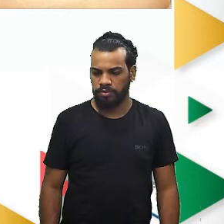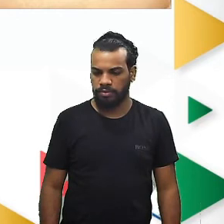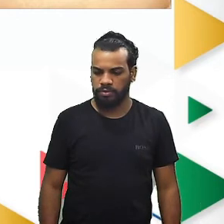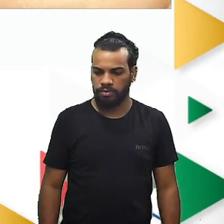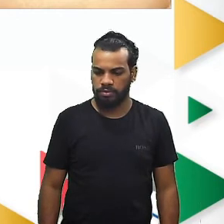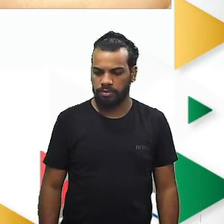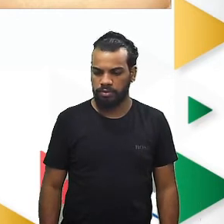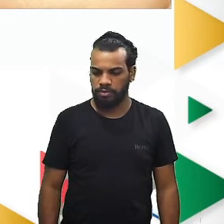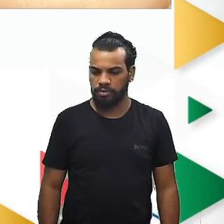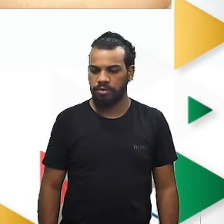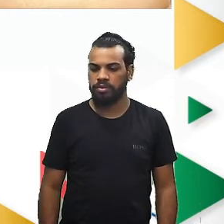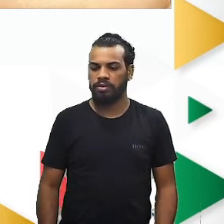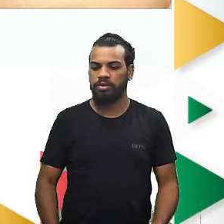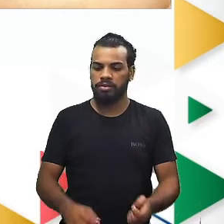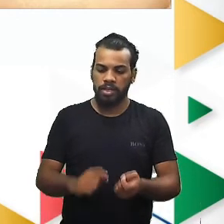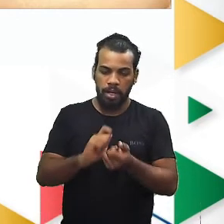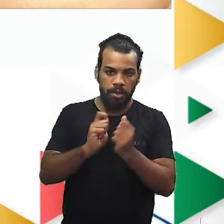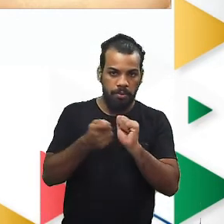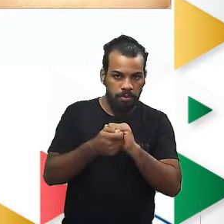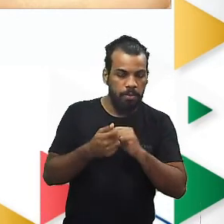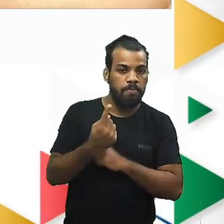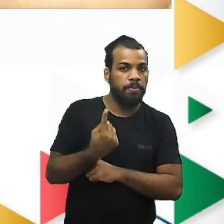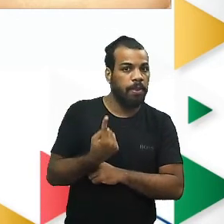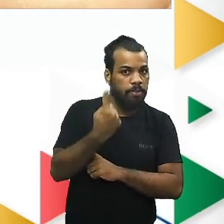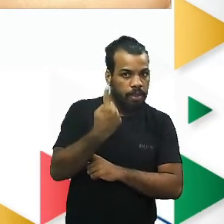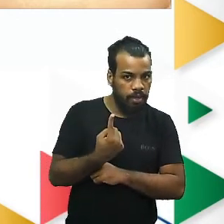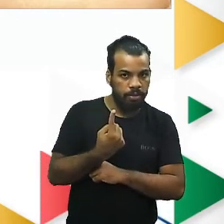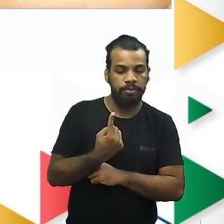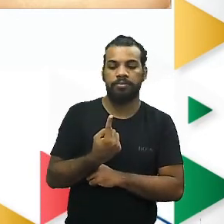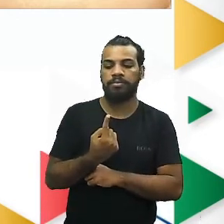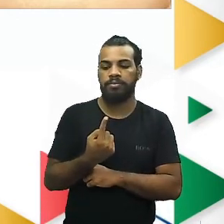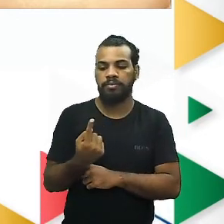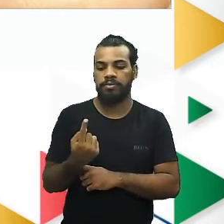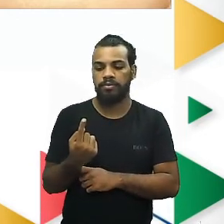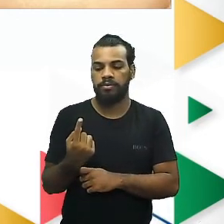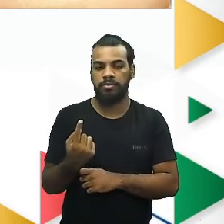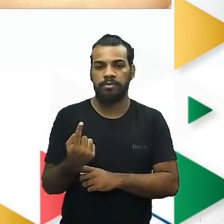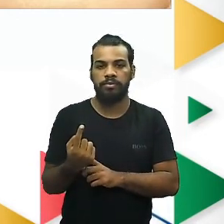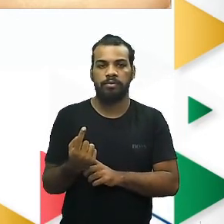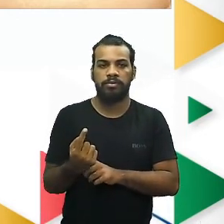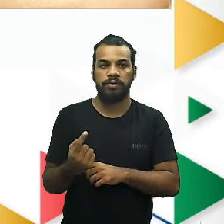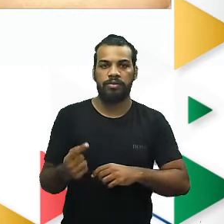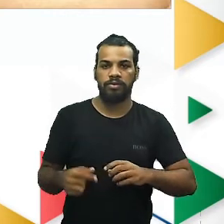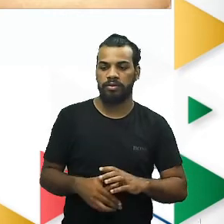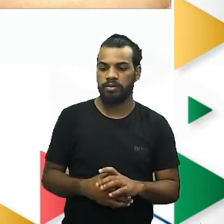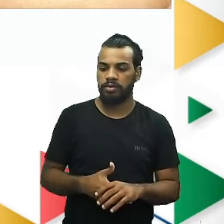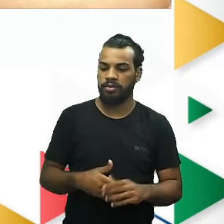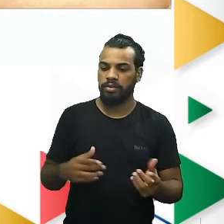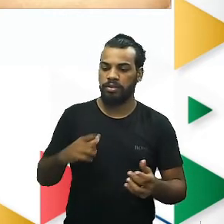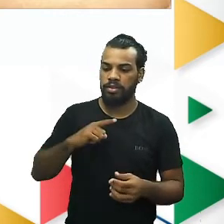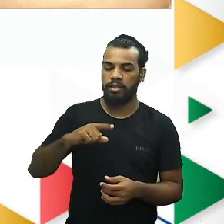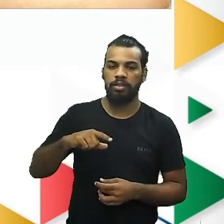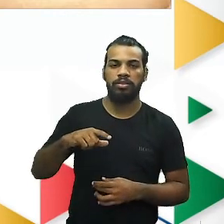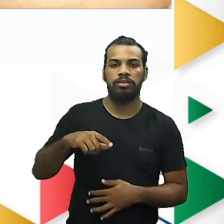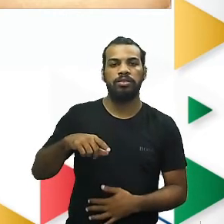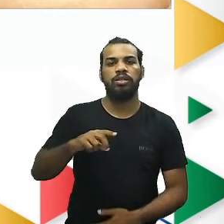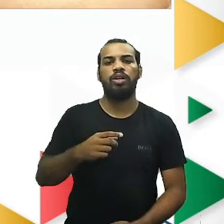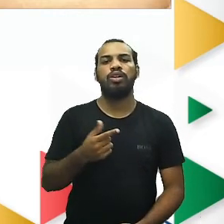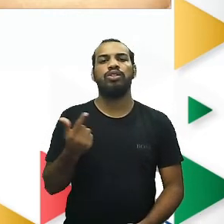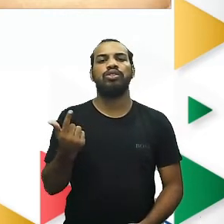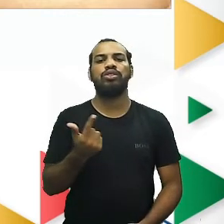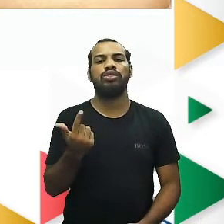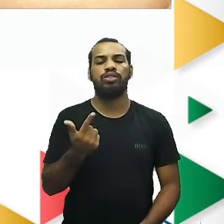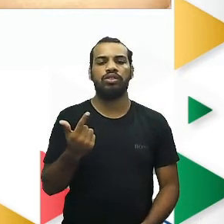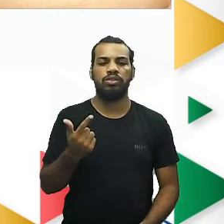foi Minha Querida Lady, que era My Fair Lady, que foi com Bibi Ferreira e Paulo Autran, que foram dois grandes